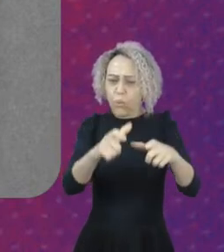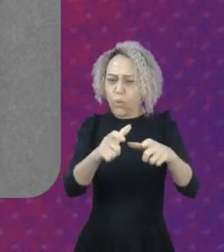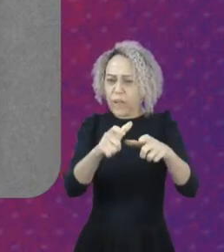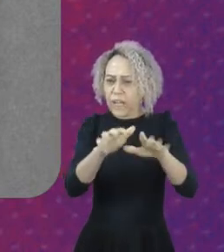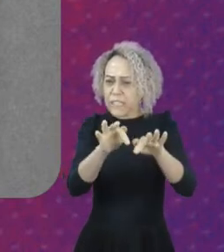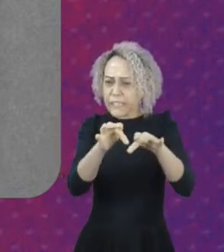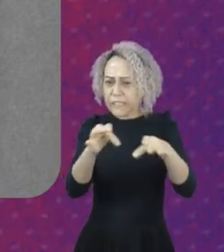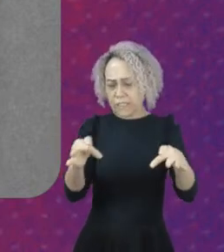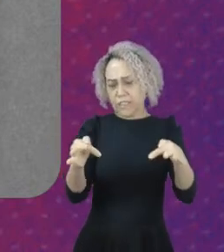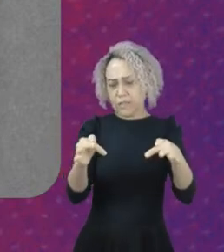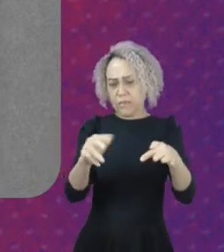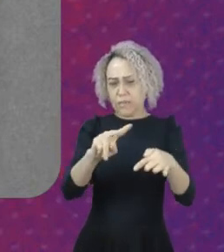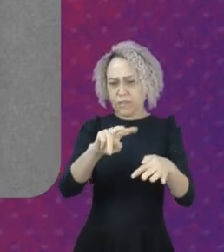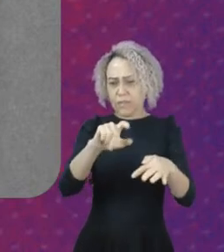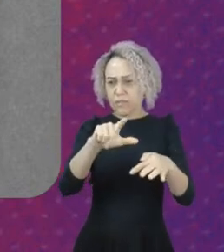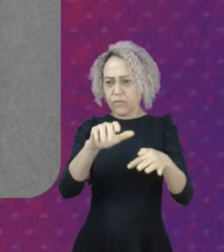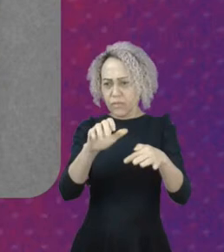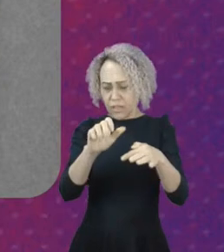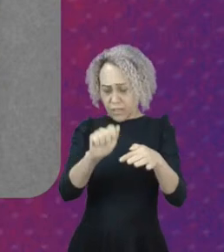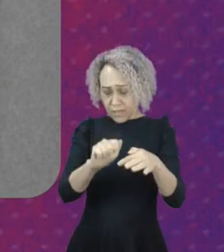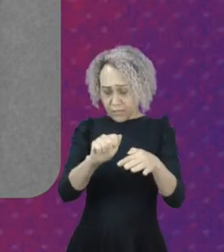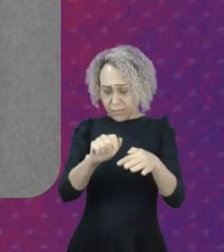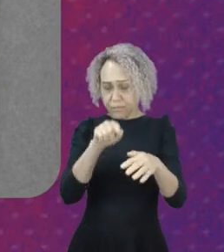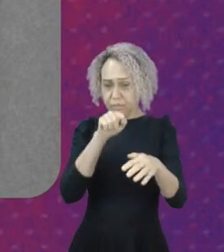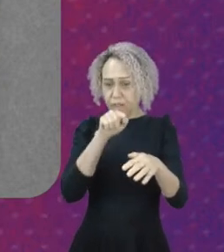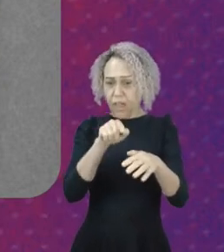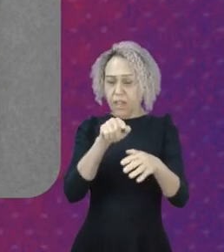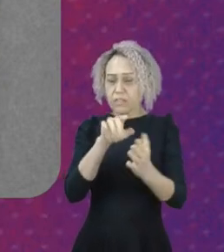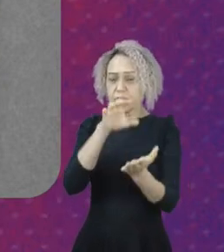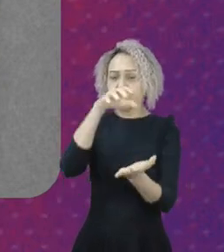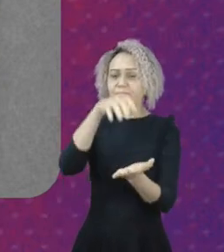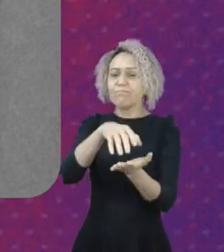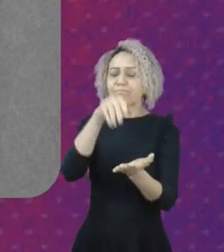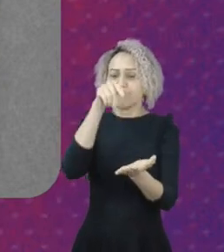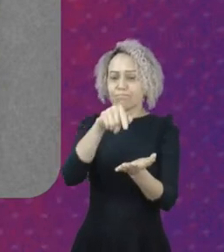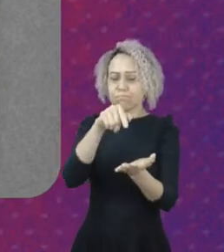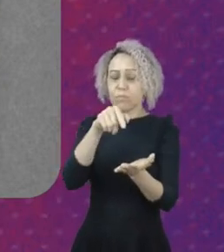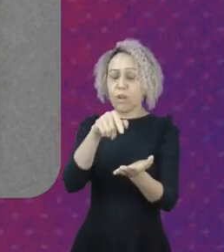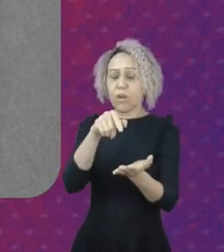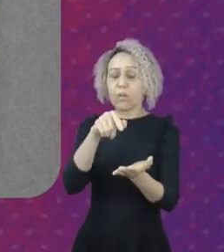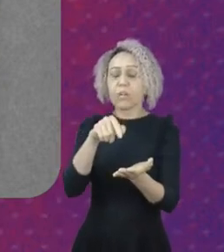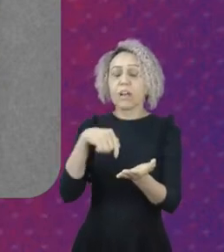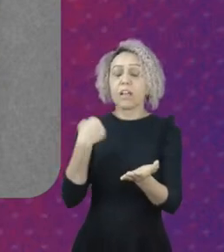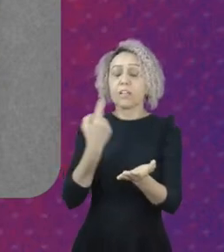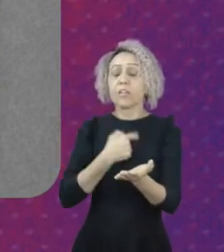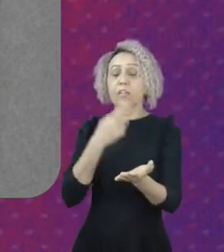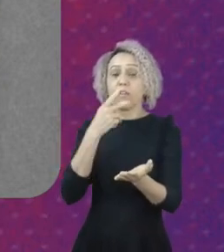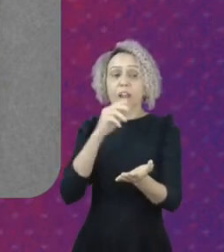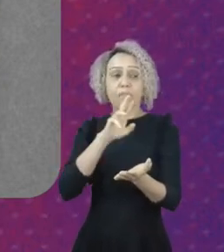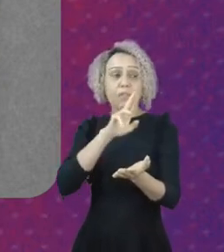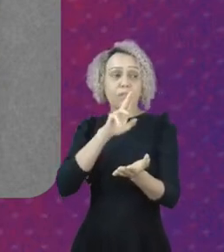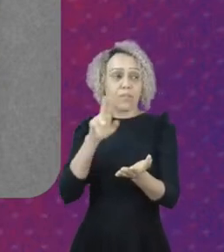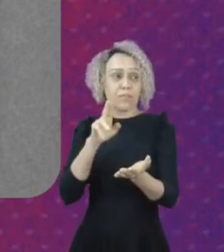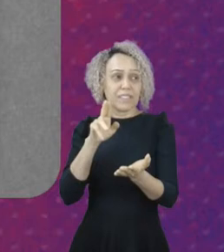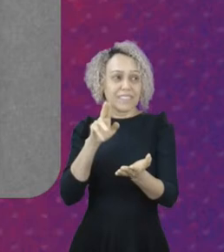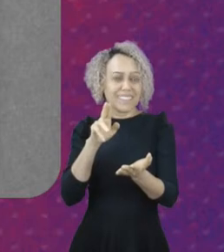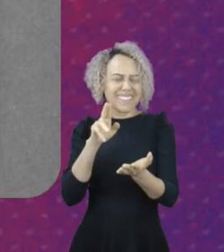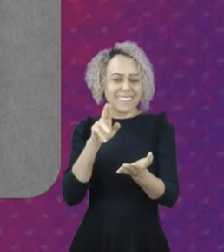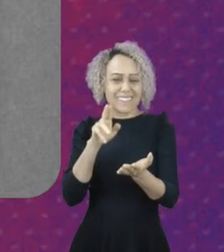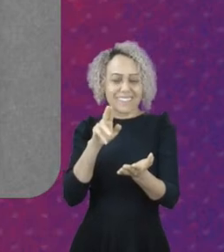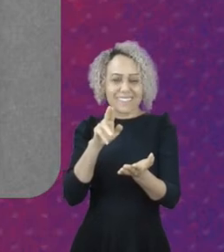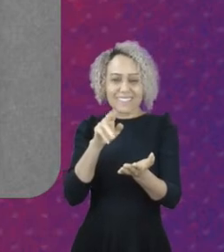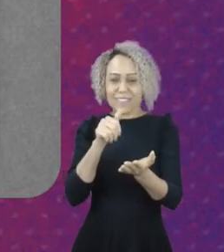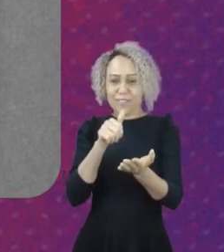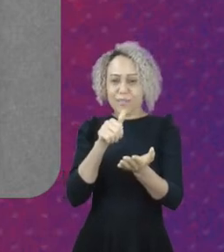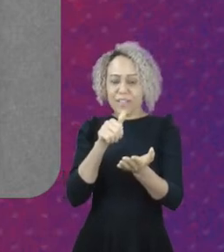serviço num espaço em que a gente chamava de Olho do Furacão. É uma rua sem saída, onde